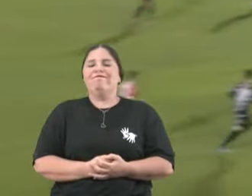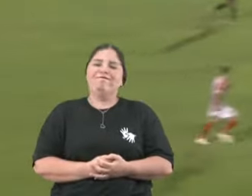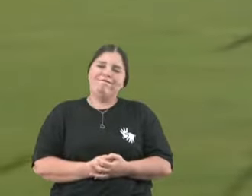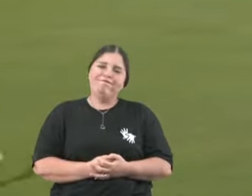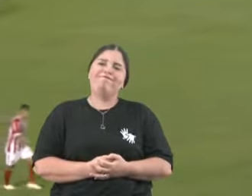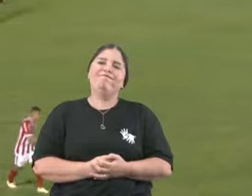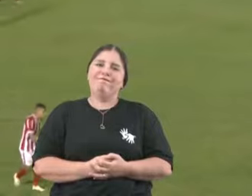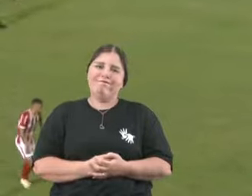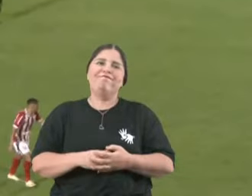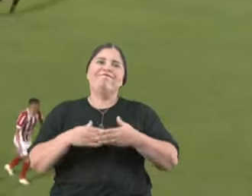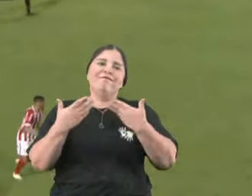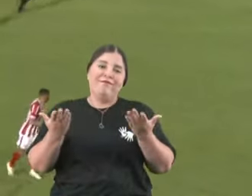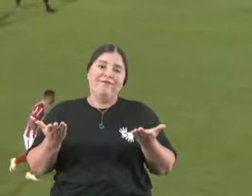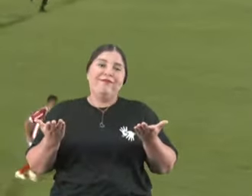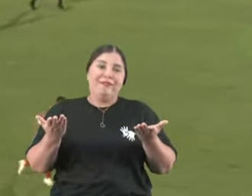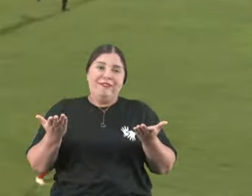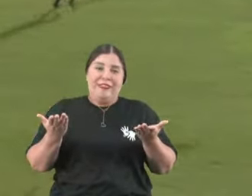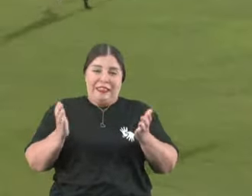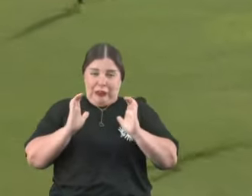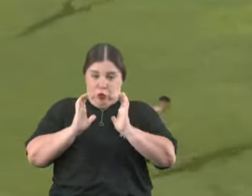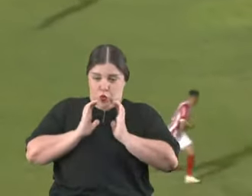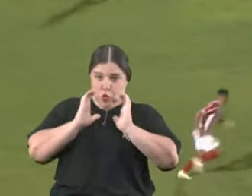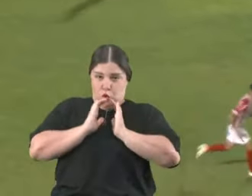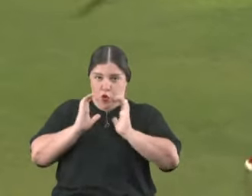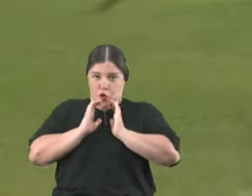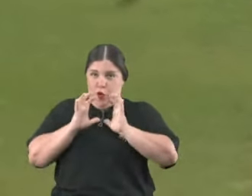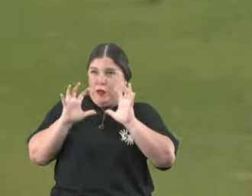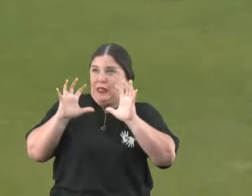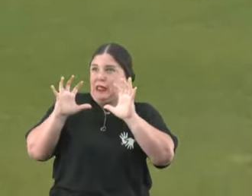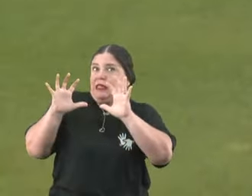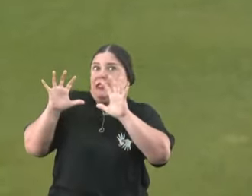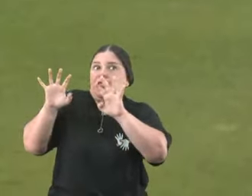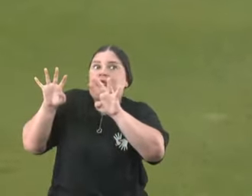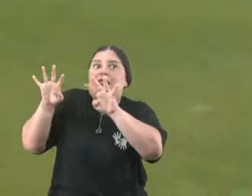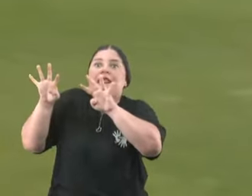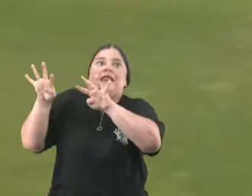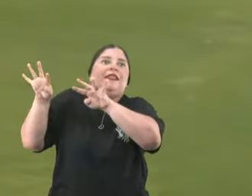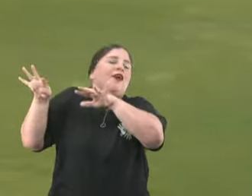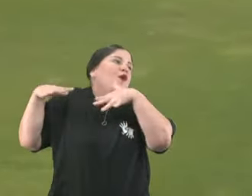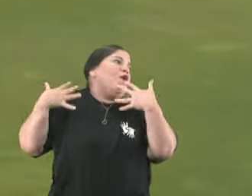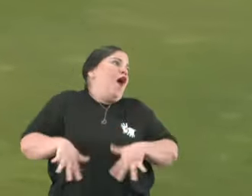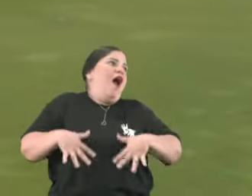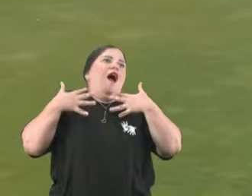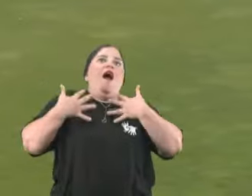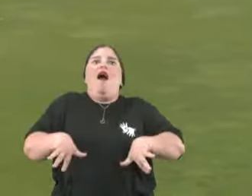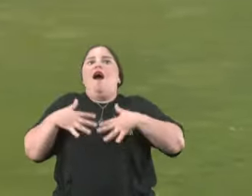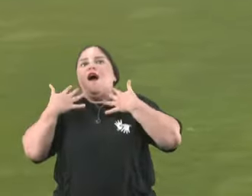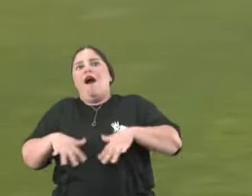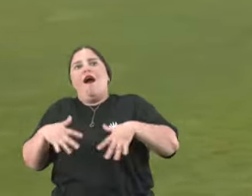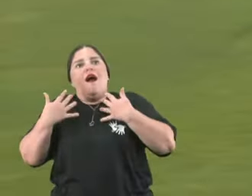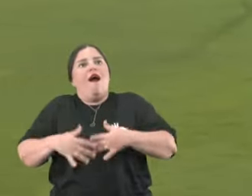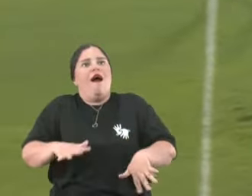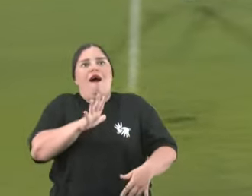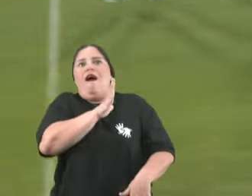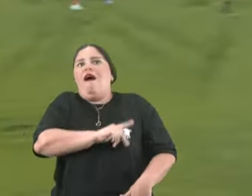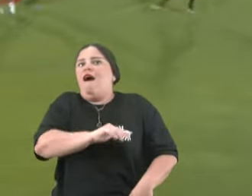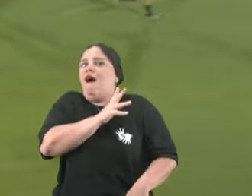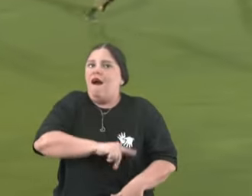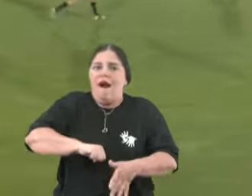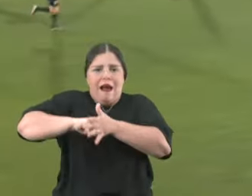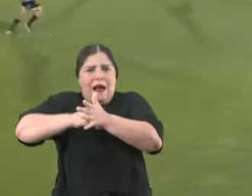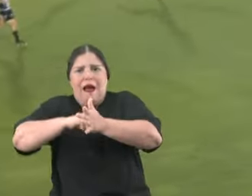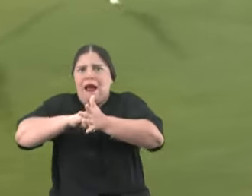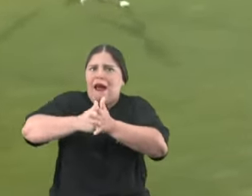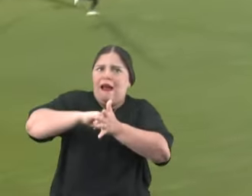A defesa do CRB parou, talvez com a impressão de que o lance não fosse valer, mas tava valendo, não subiu o pano